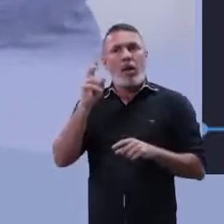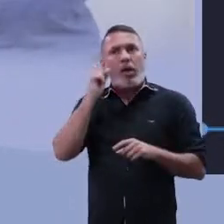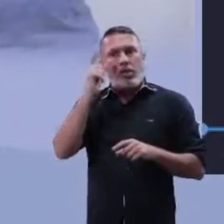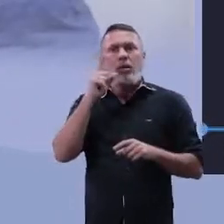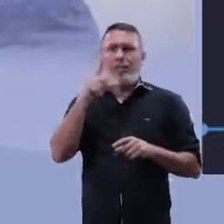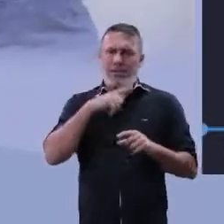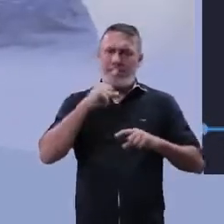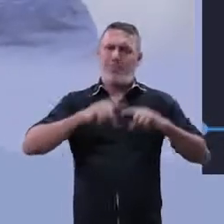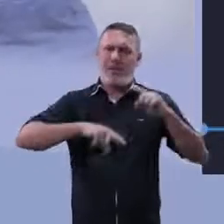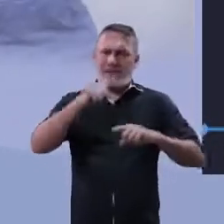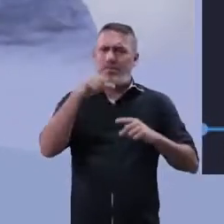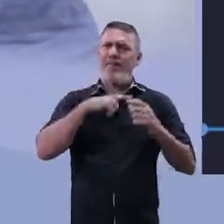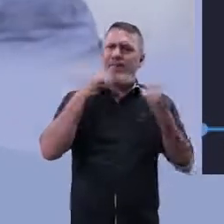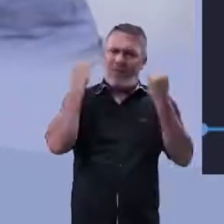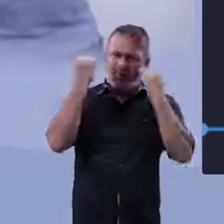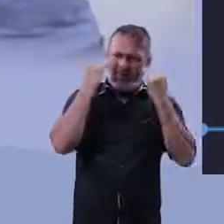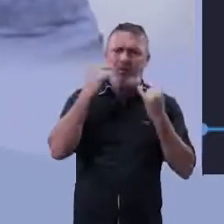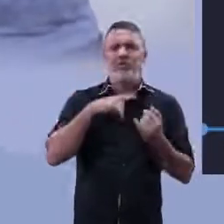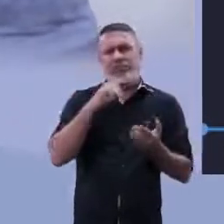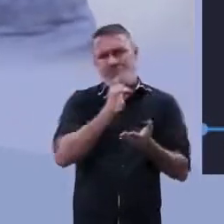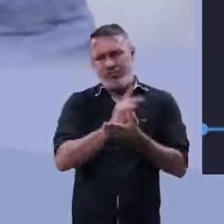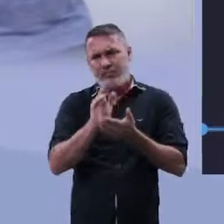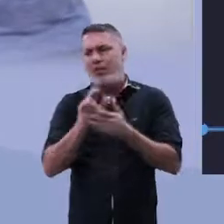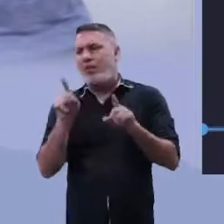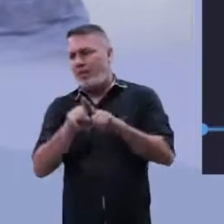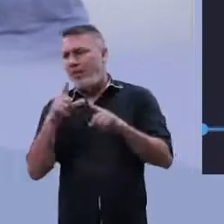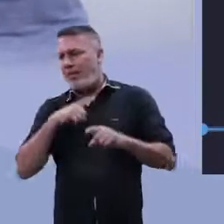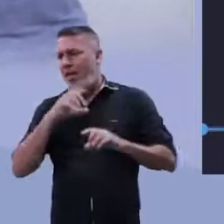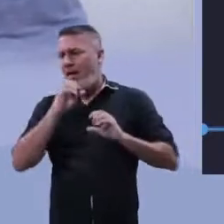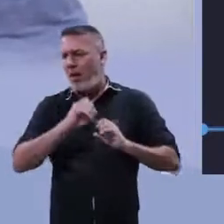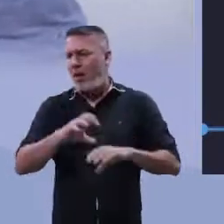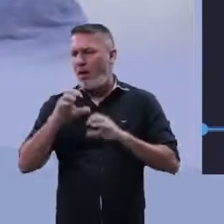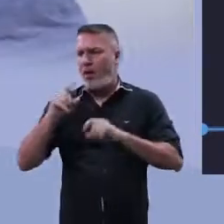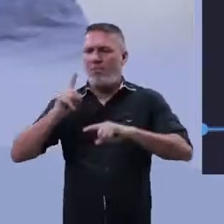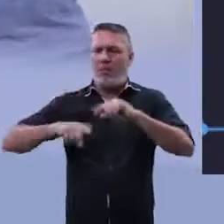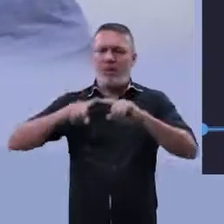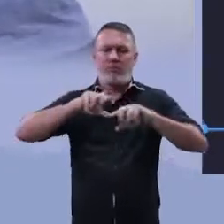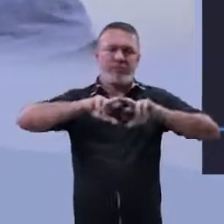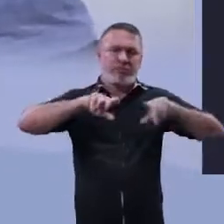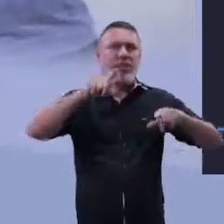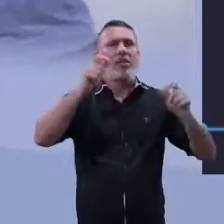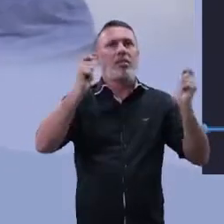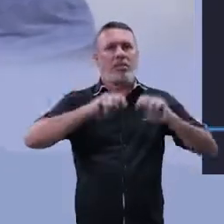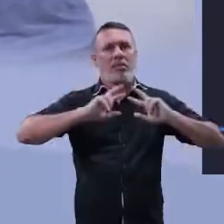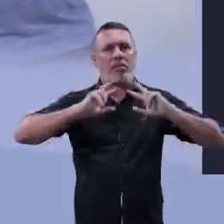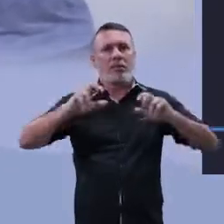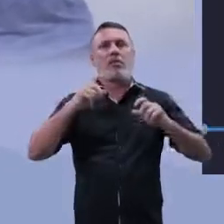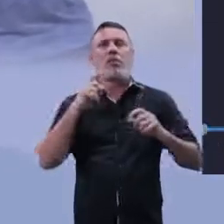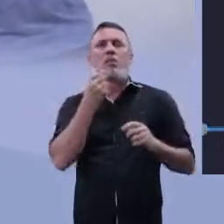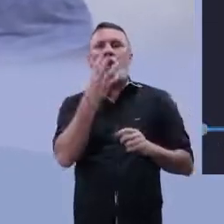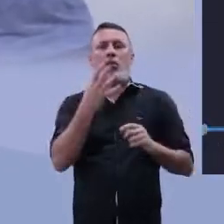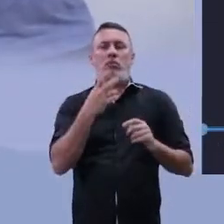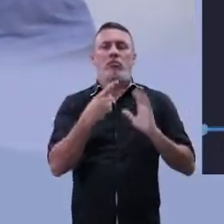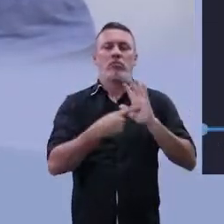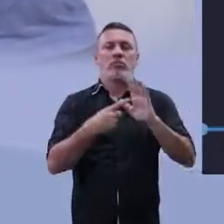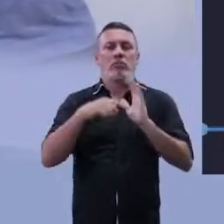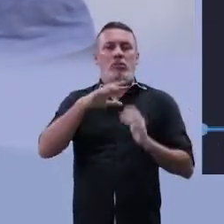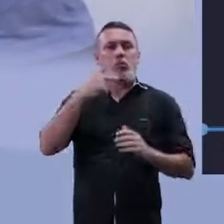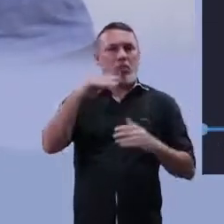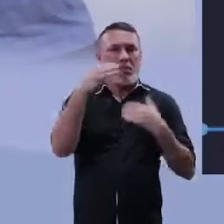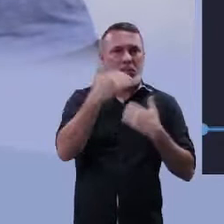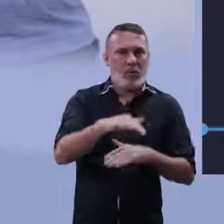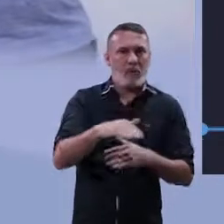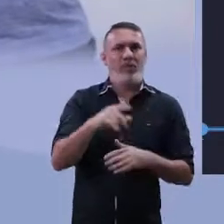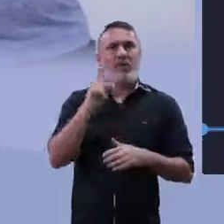aí que você tem muito material. Fora as nossas aulas, você tem outros e outros materiais para que você possa aí ter um bom rendimento na